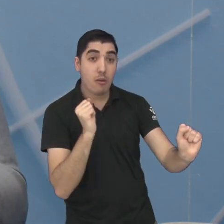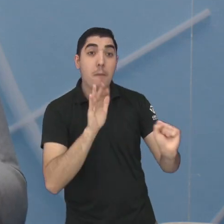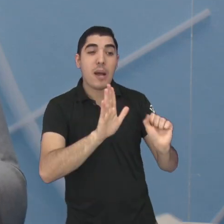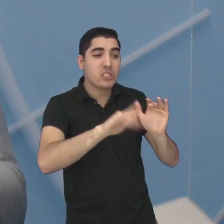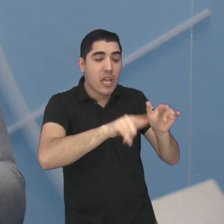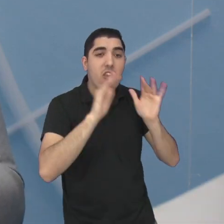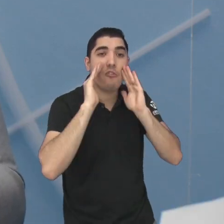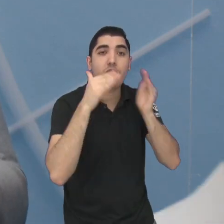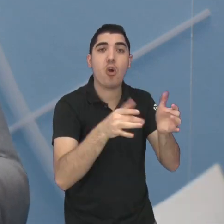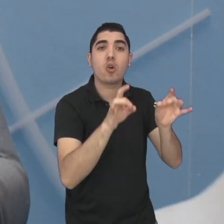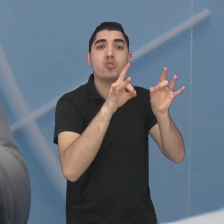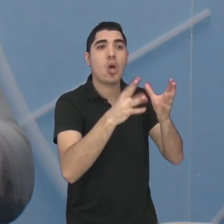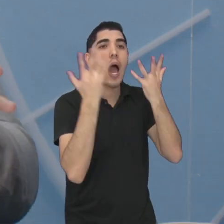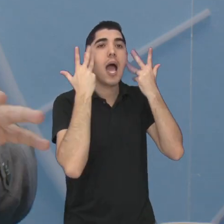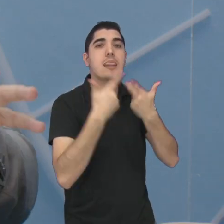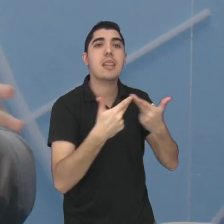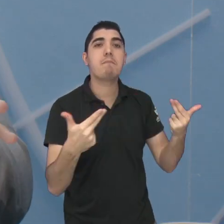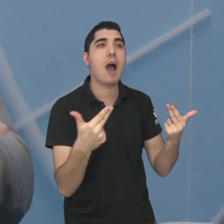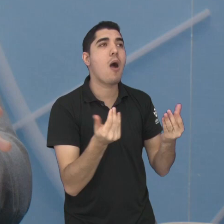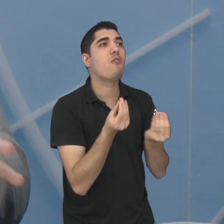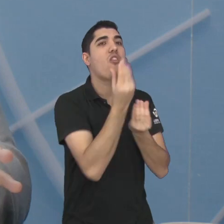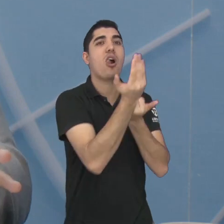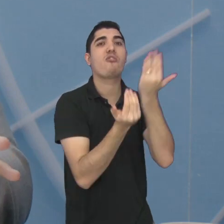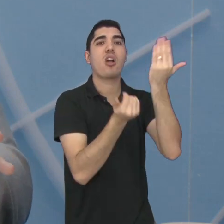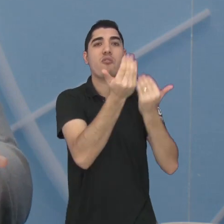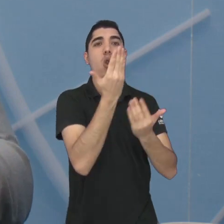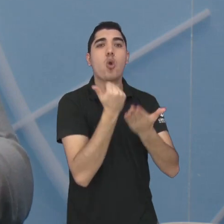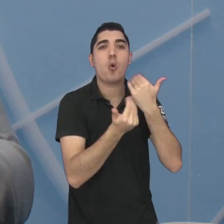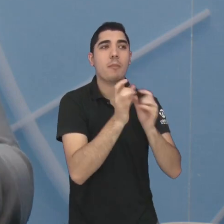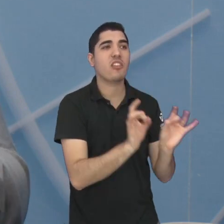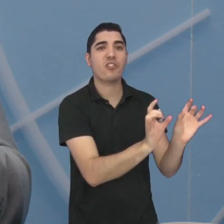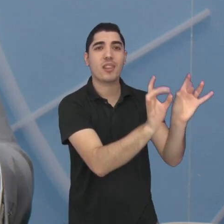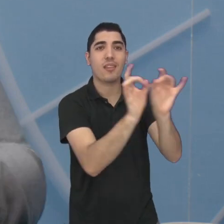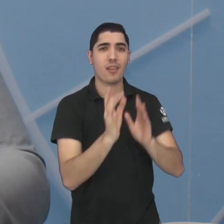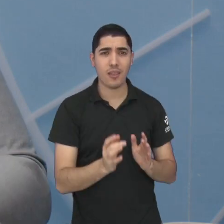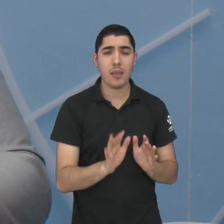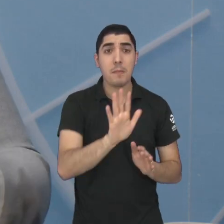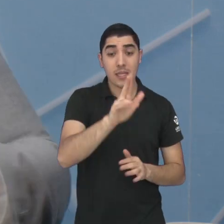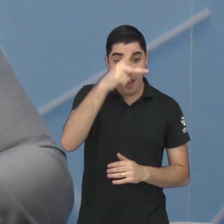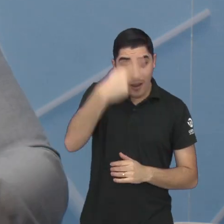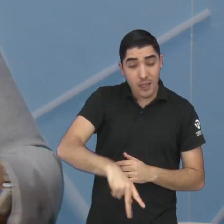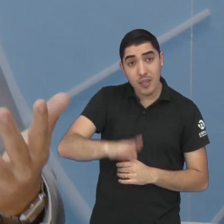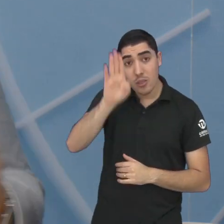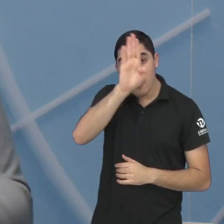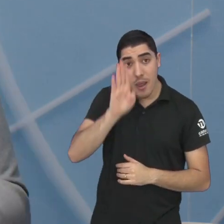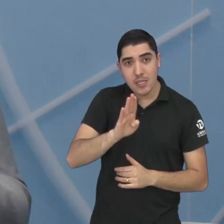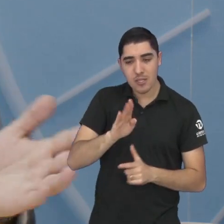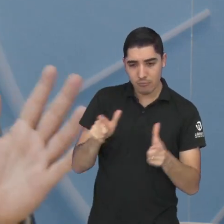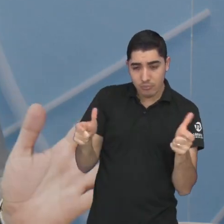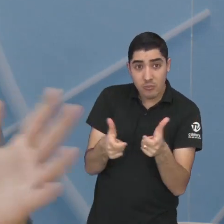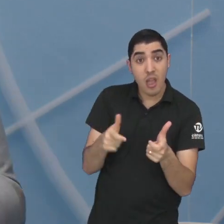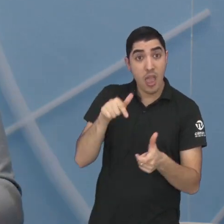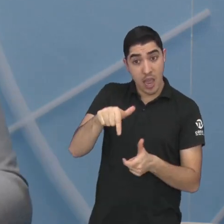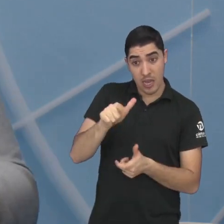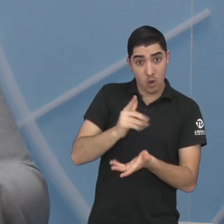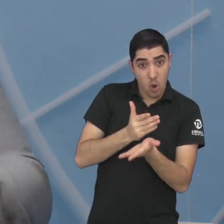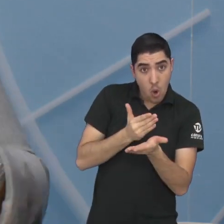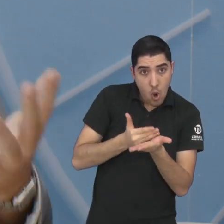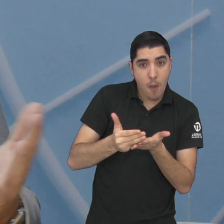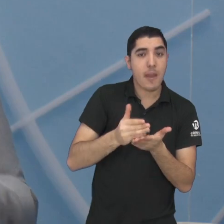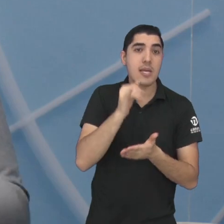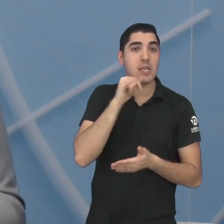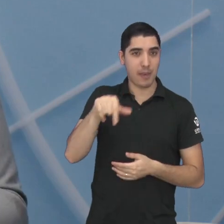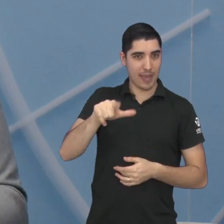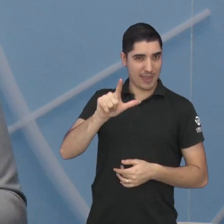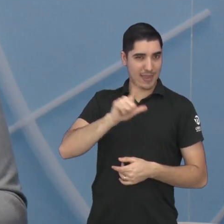a olhar para essa questão. Aonde está o produtor local nisso? Ele está conseguindo passar por uma crise, ele não tem acesso ao crédito